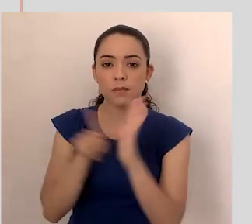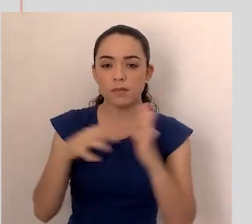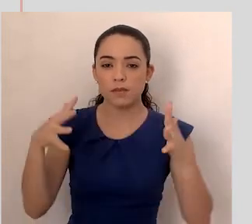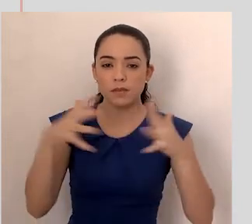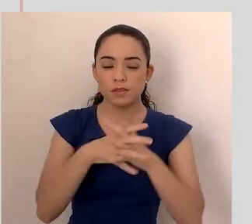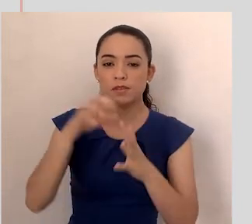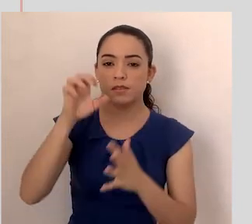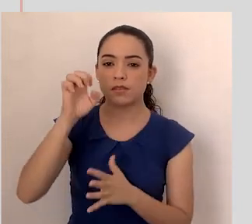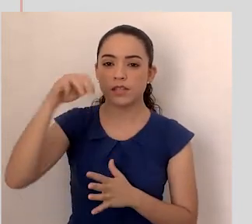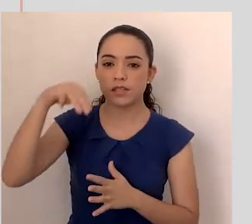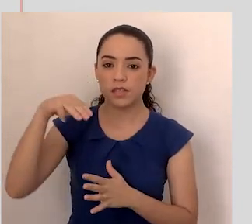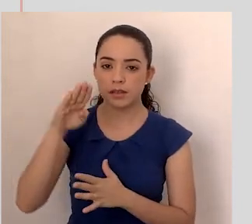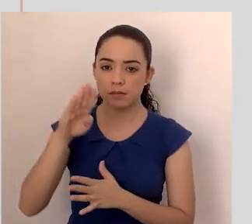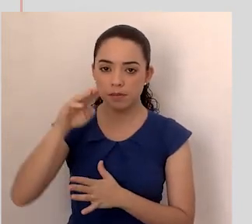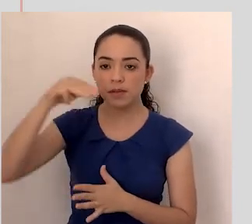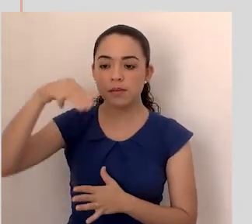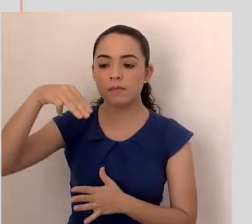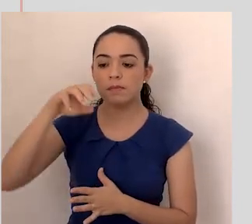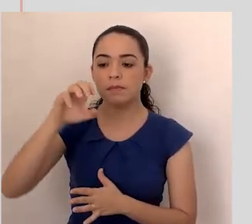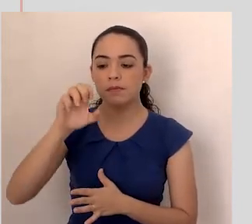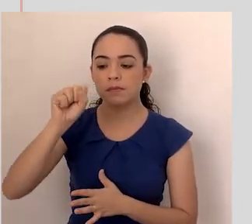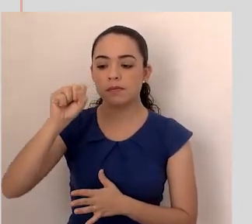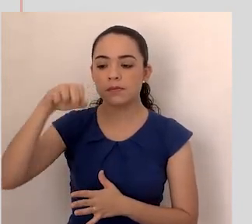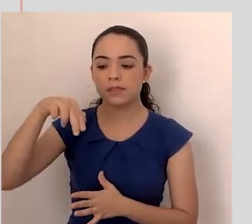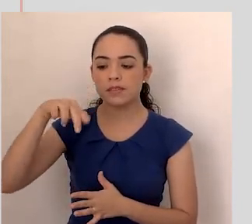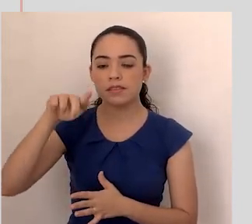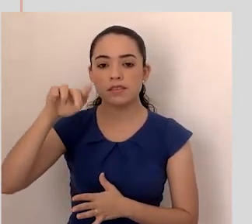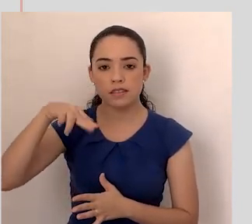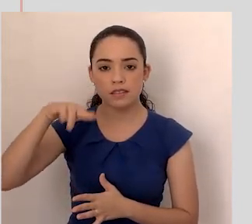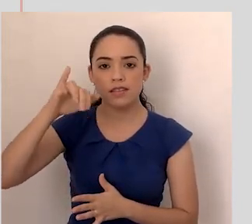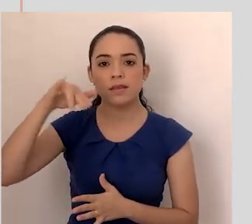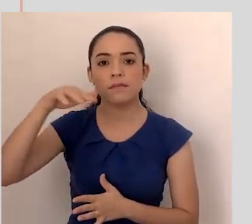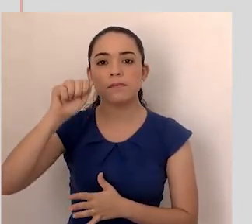com as características do tecido embrionário mesenquimal.